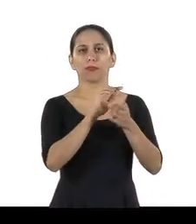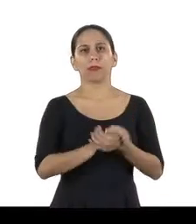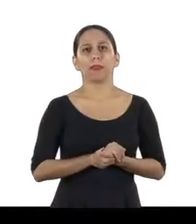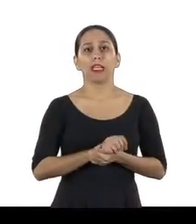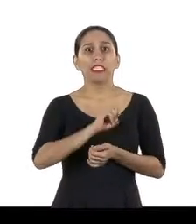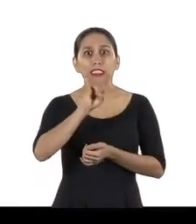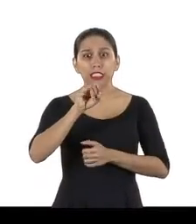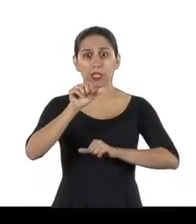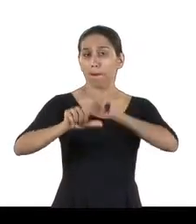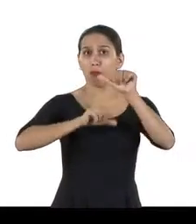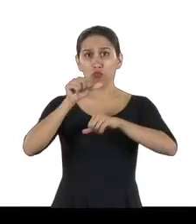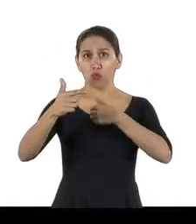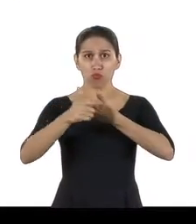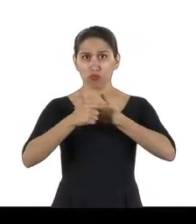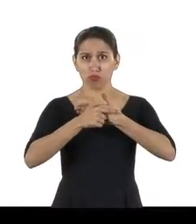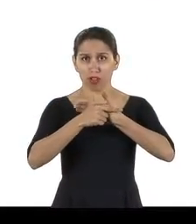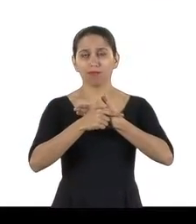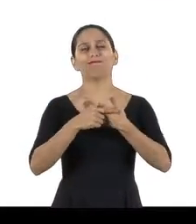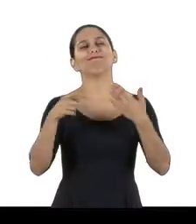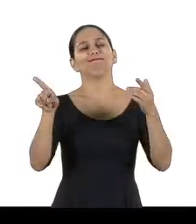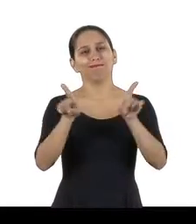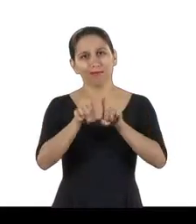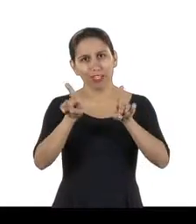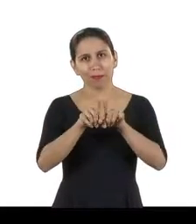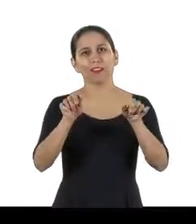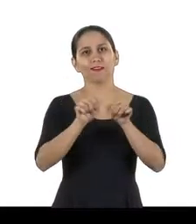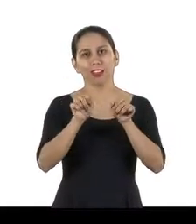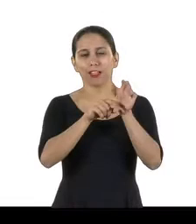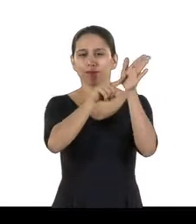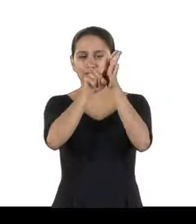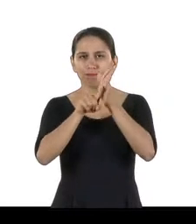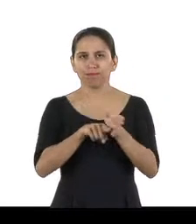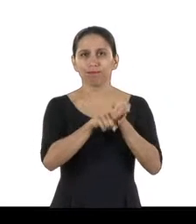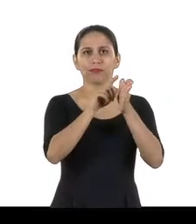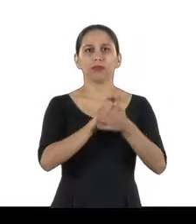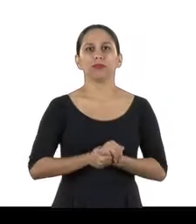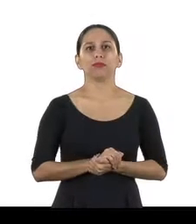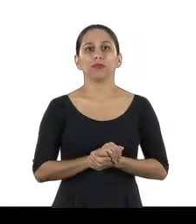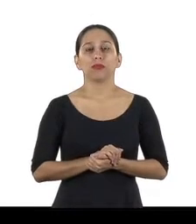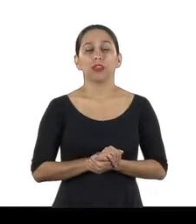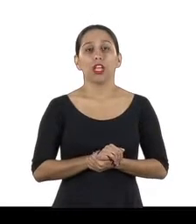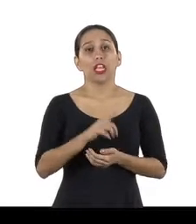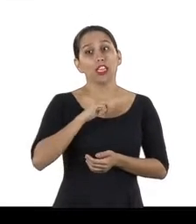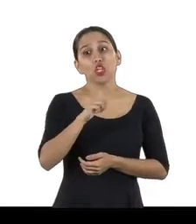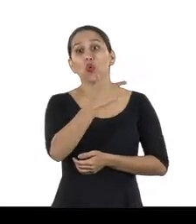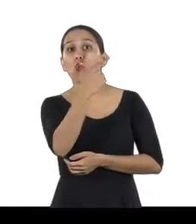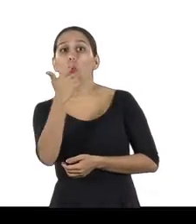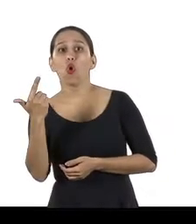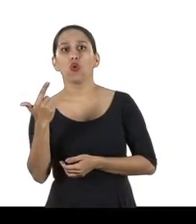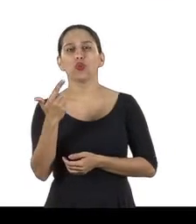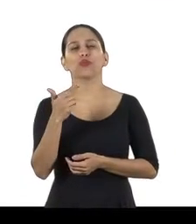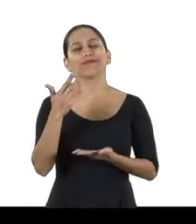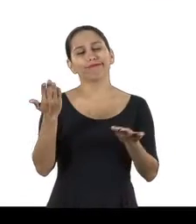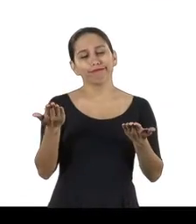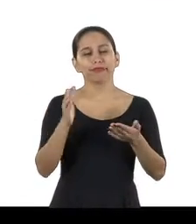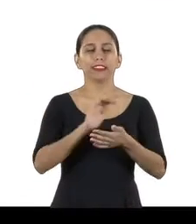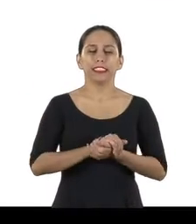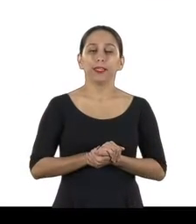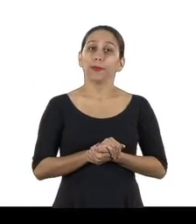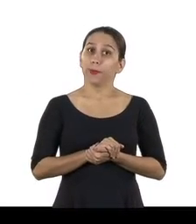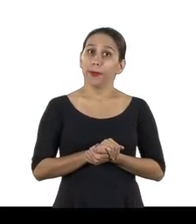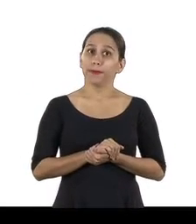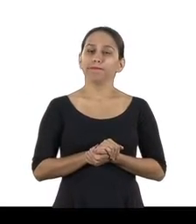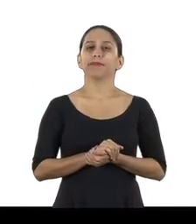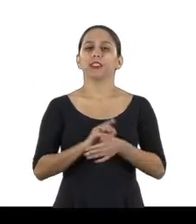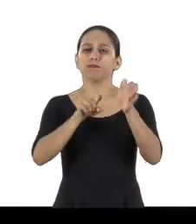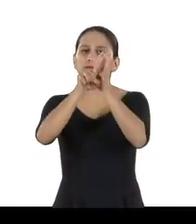é necessário passar por exames. E para finalizar, existe o exame demicional. Ele deve ser feito até a data de desligamento